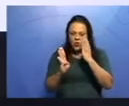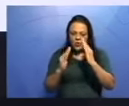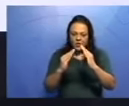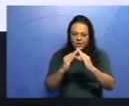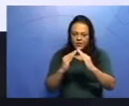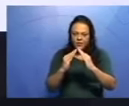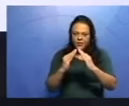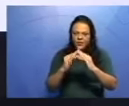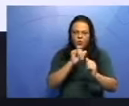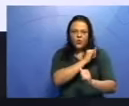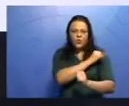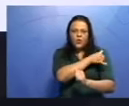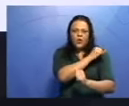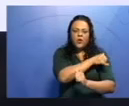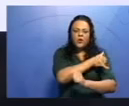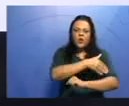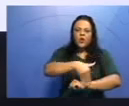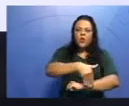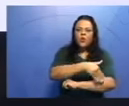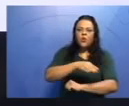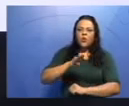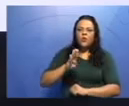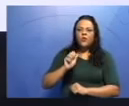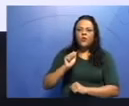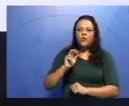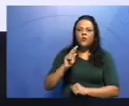uma coprovinciana de Rita.